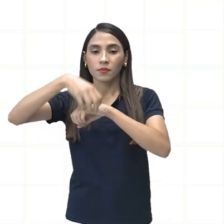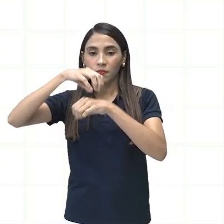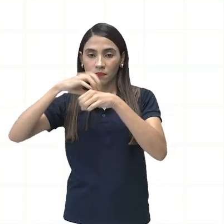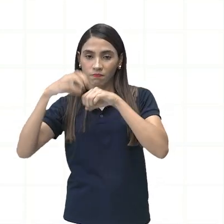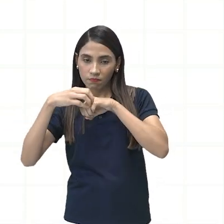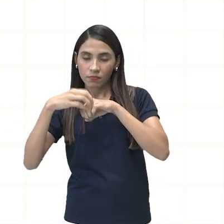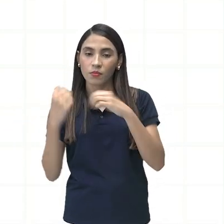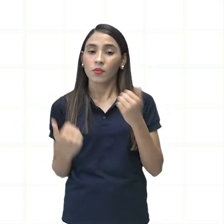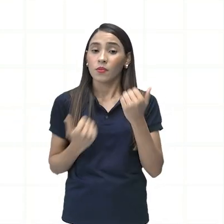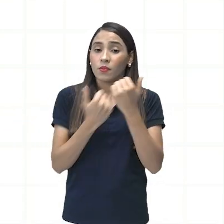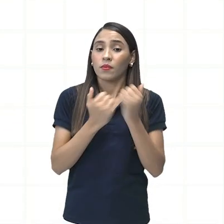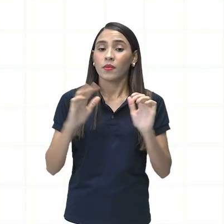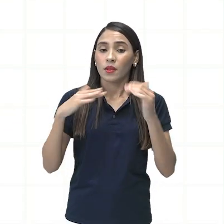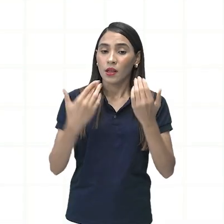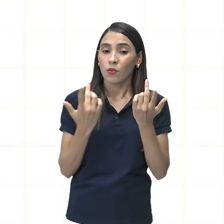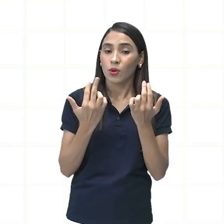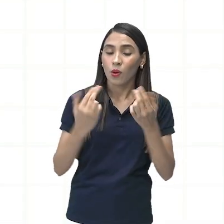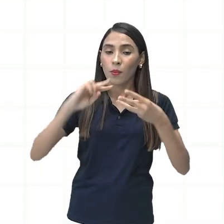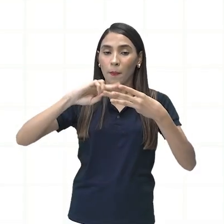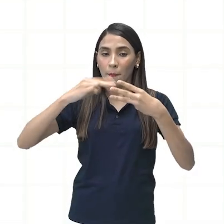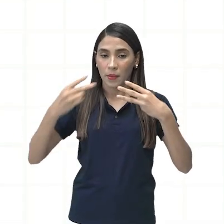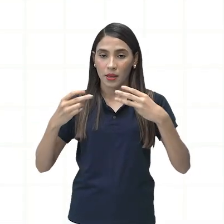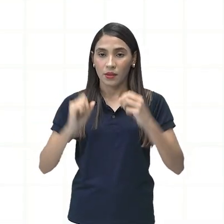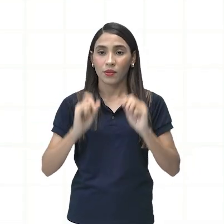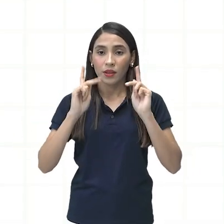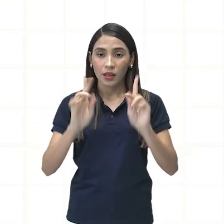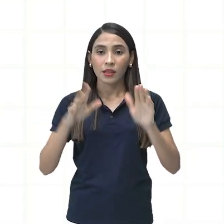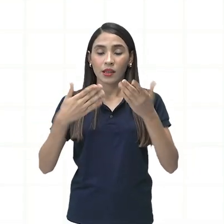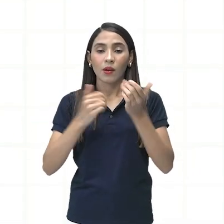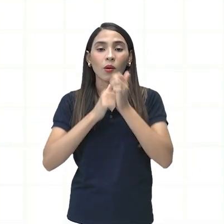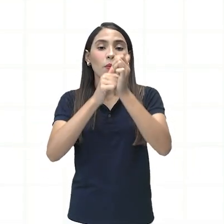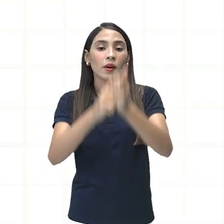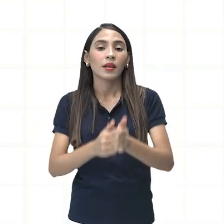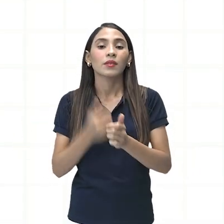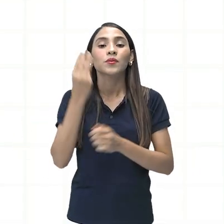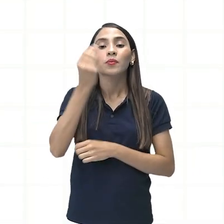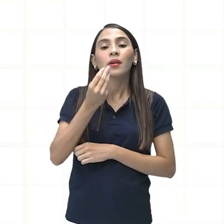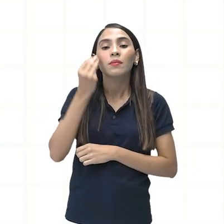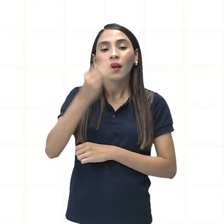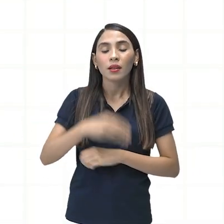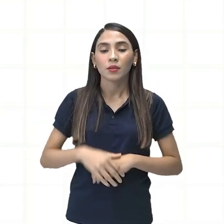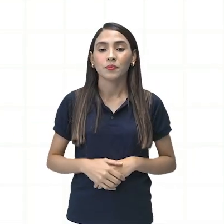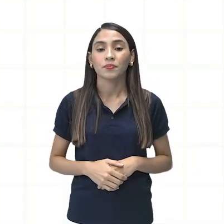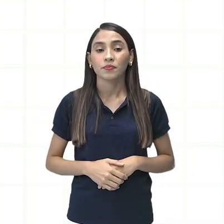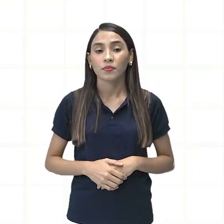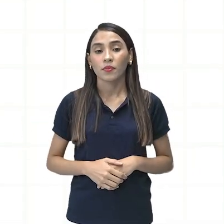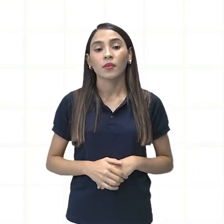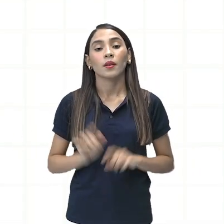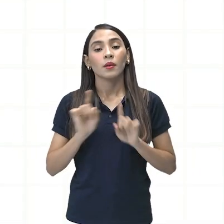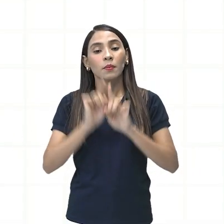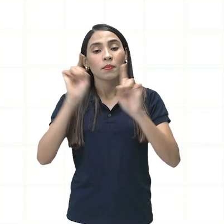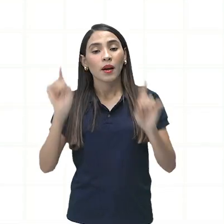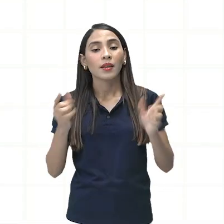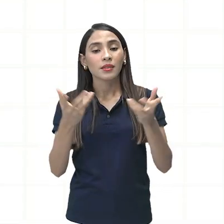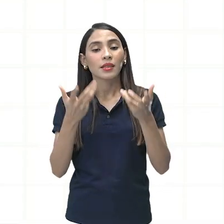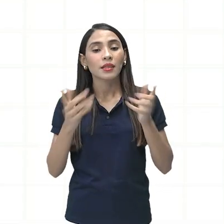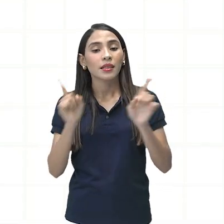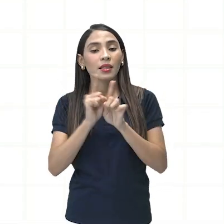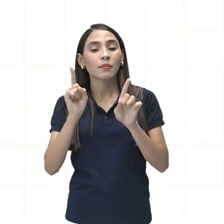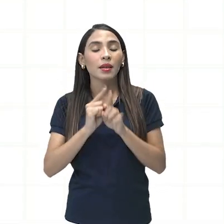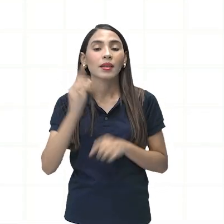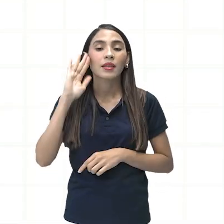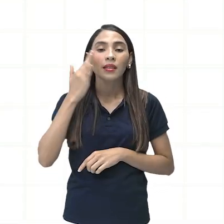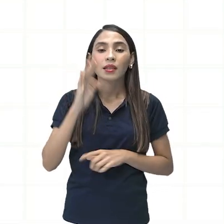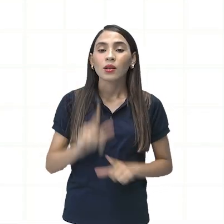nessa conclusão, assim como o Mendel, certo? Estamos acompanhando o seu experimento. Por sua vez, ele queria entender